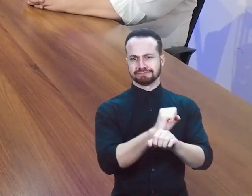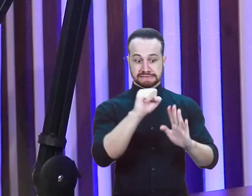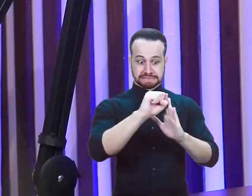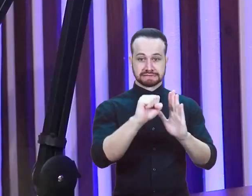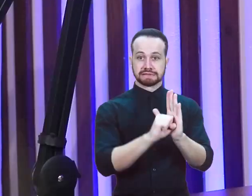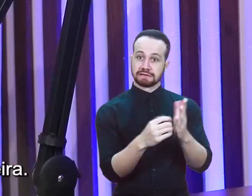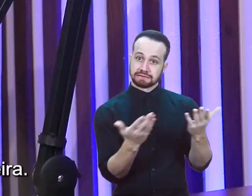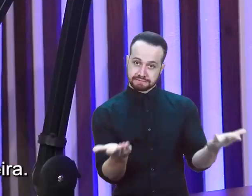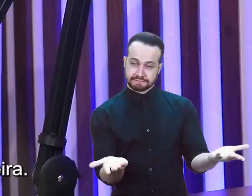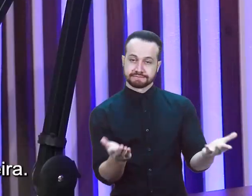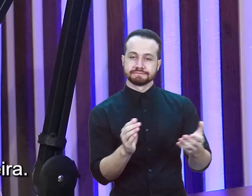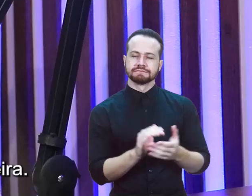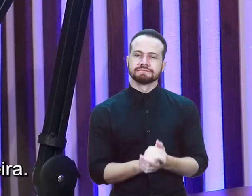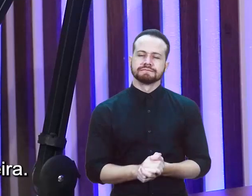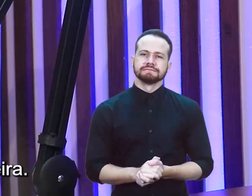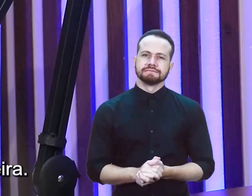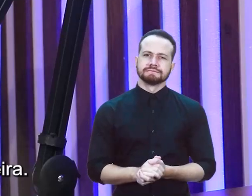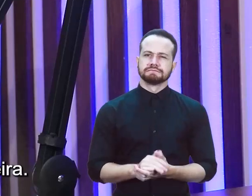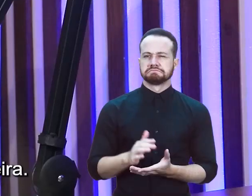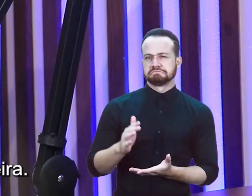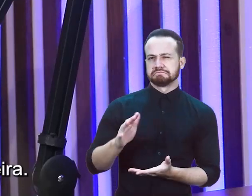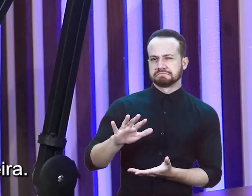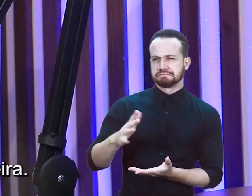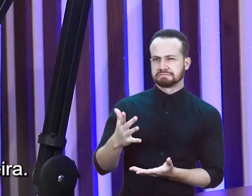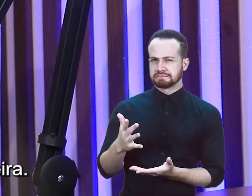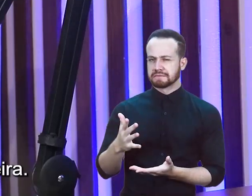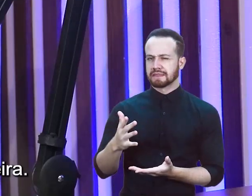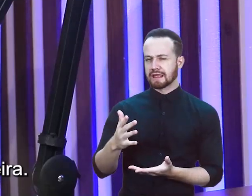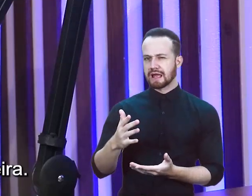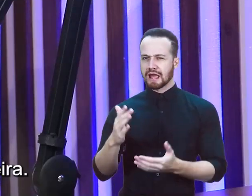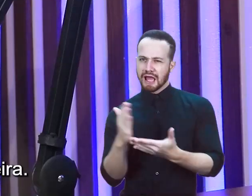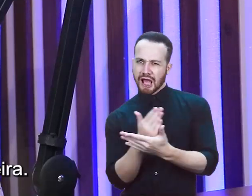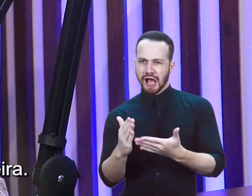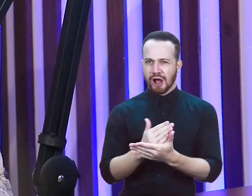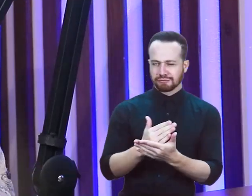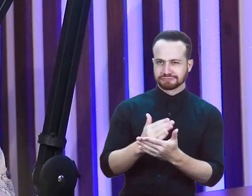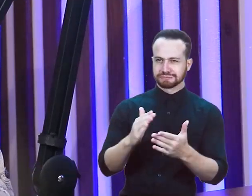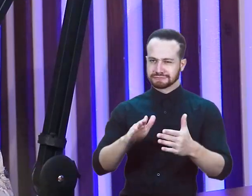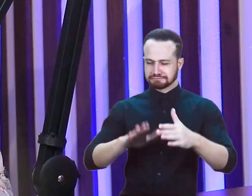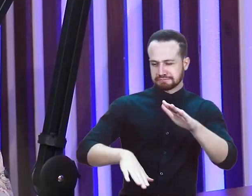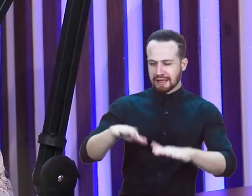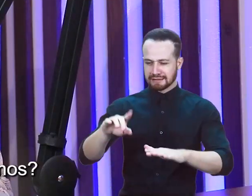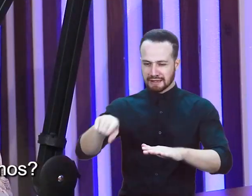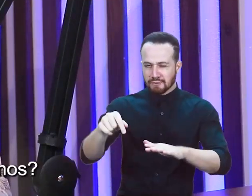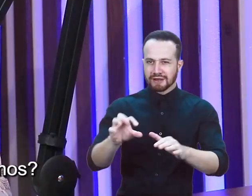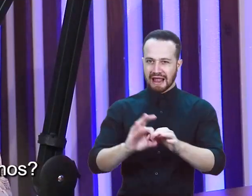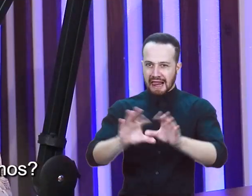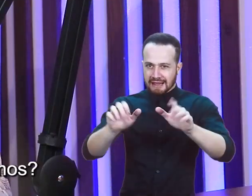né? Aí, 10 passos depois da porteira,